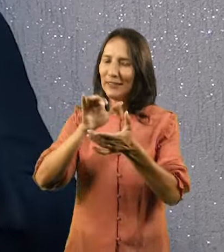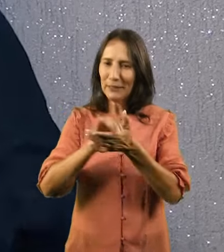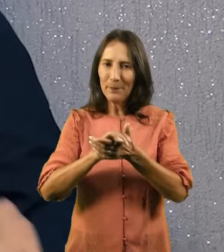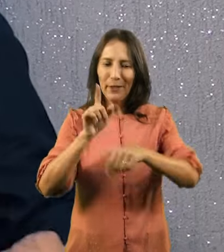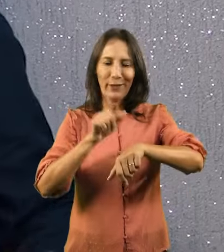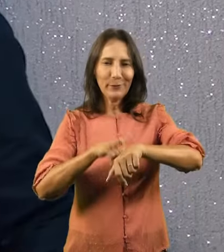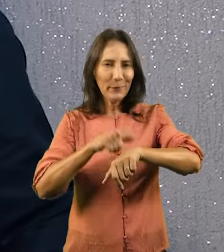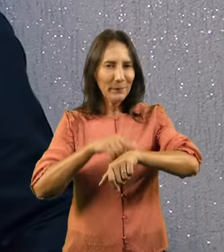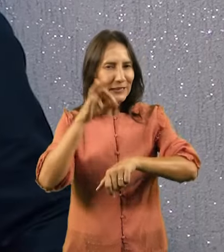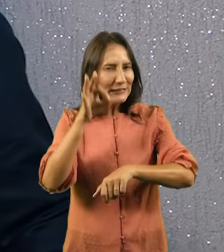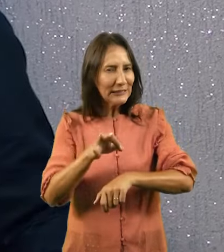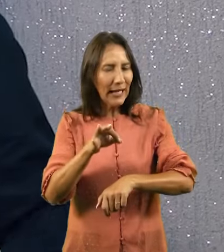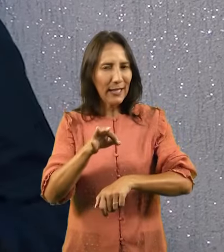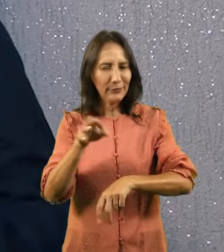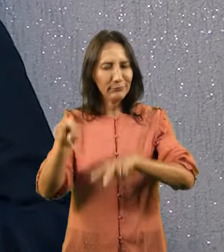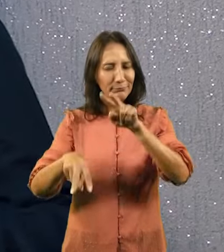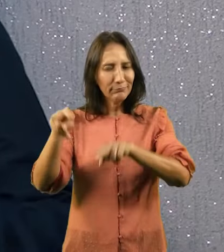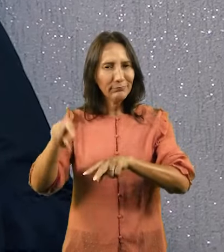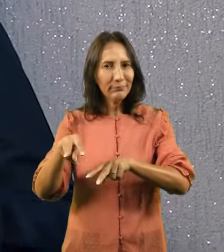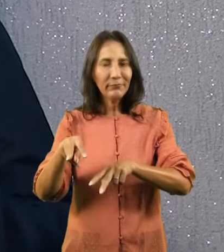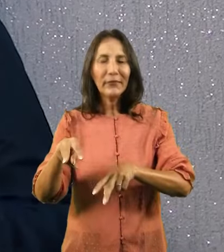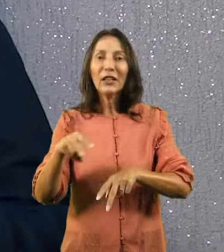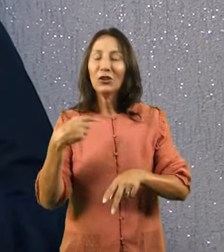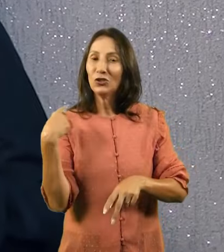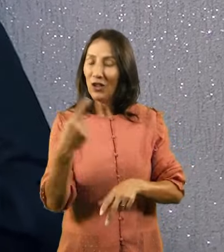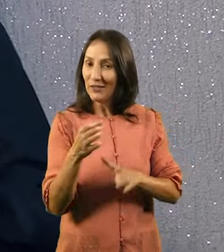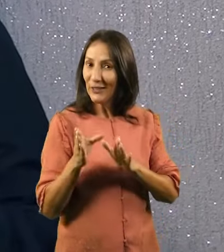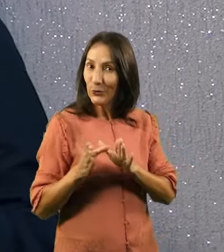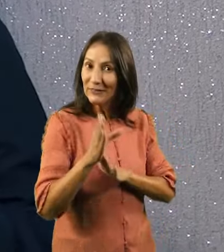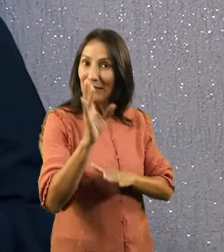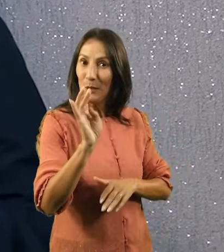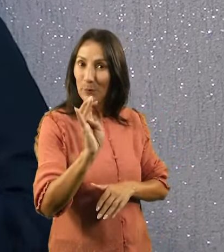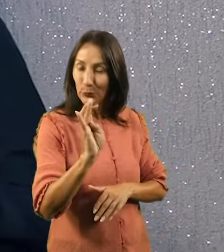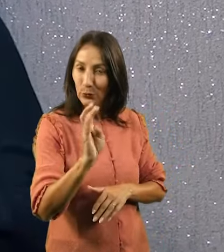Nós sempre falamos com os noivos assim: abram os olhos